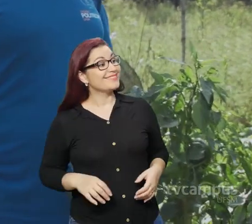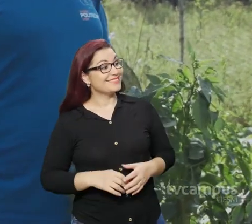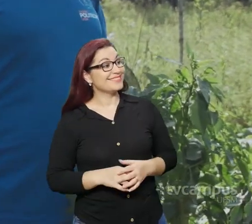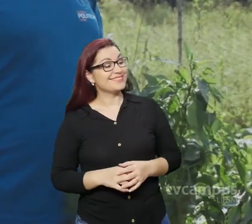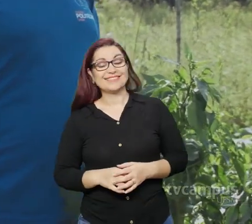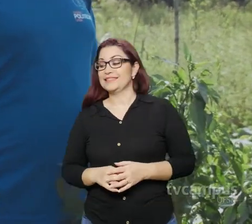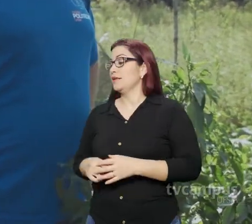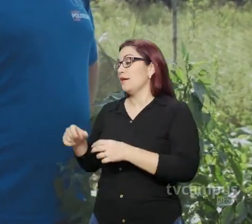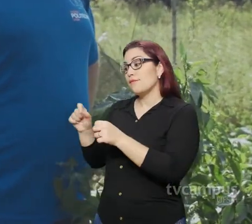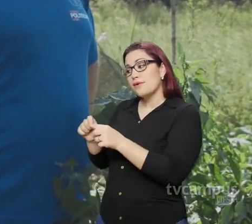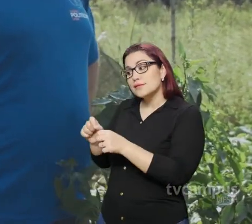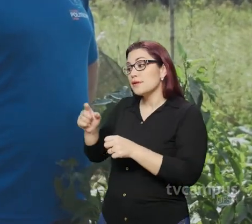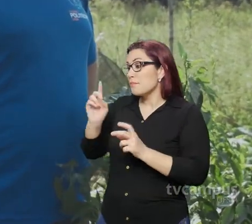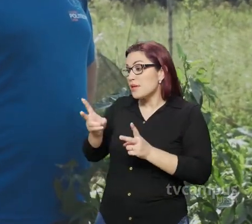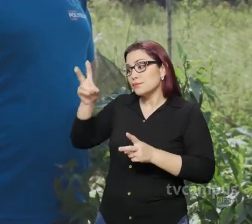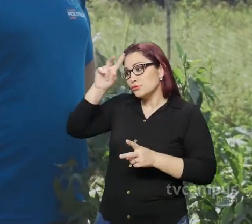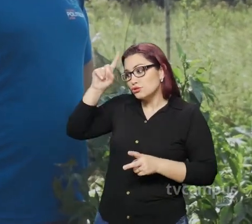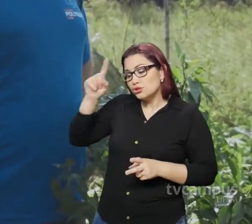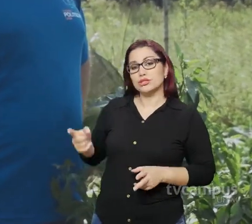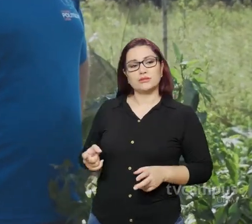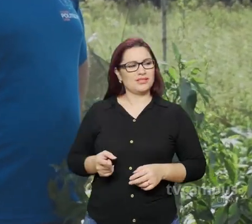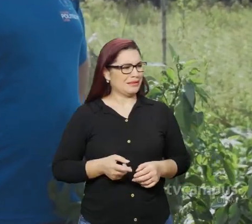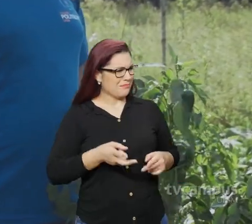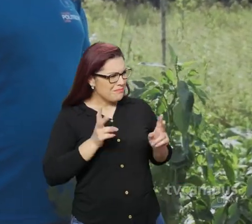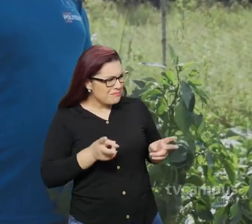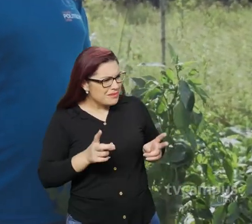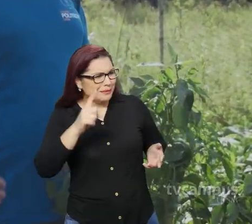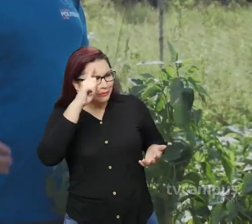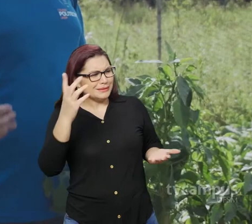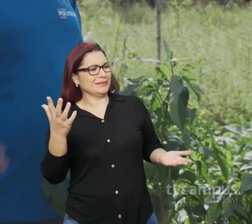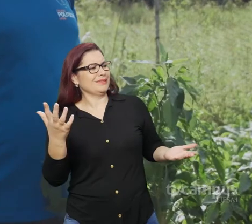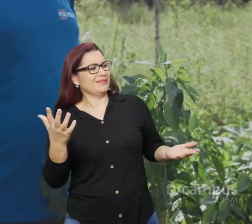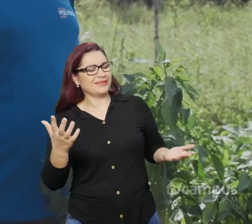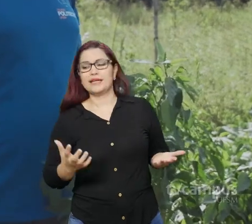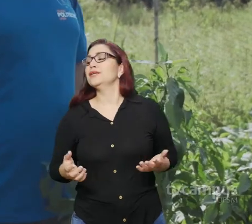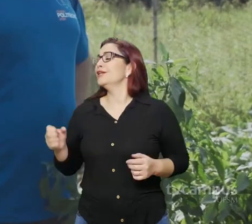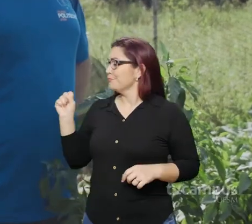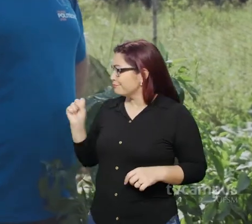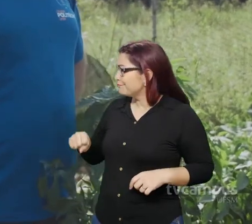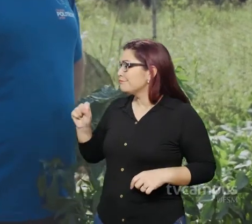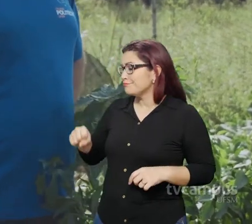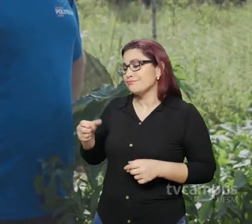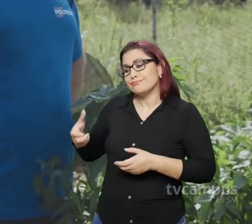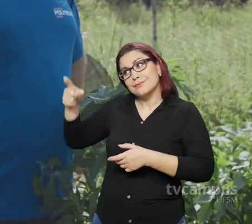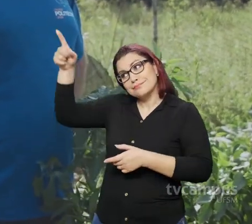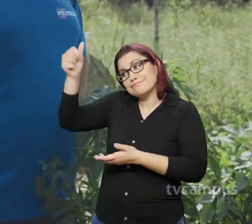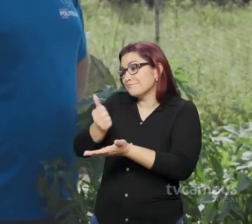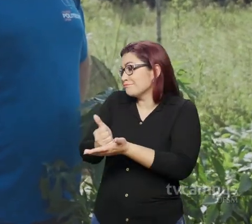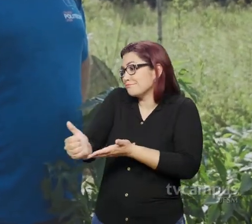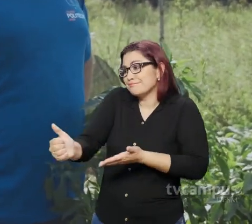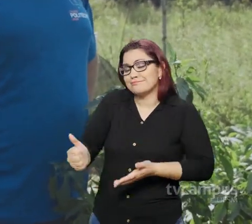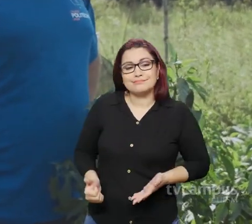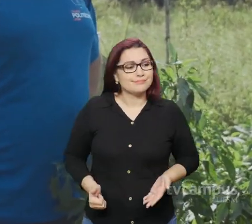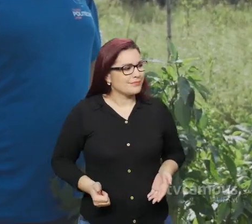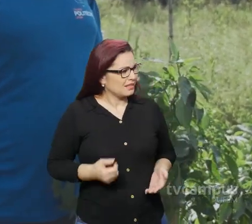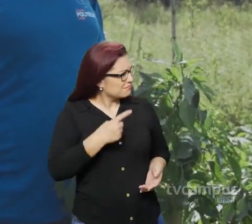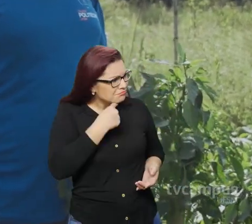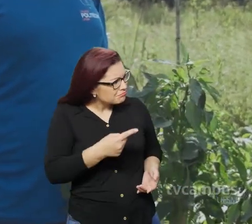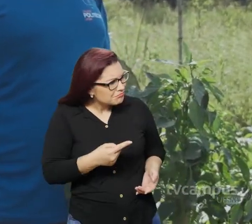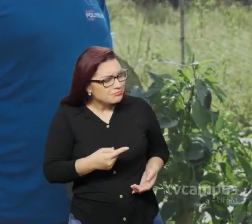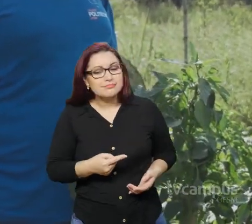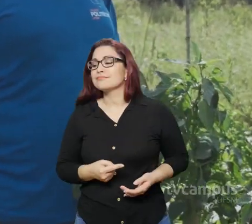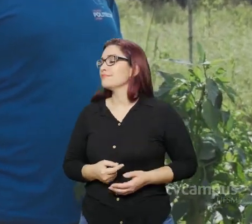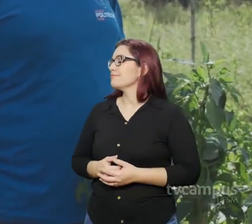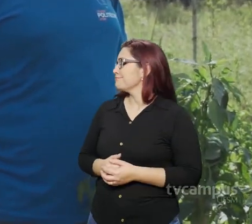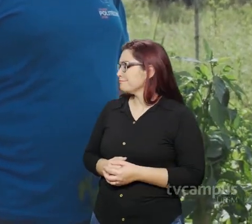tratamento. Ah não, mas tá feito lá no litro, tá pronto lá. Mas tem que fazer e usar no mesmo dia. Sim, daí no mesmo dia? No mesmo dia,